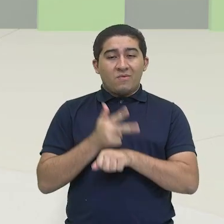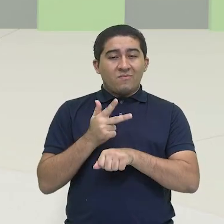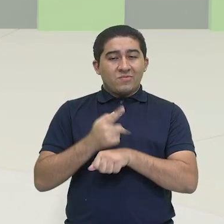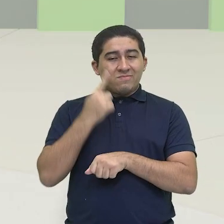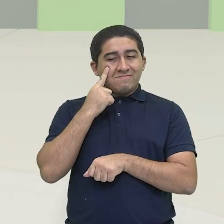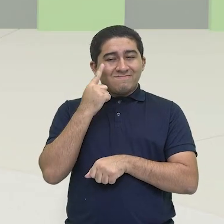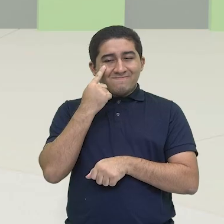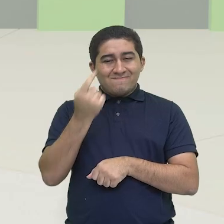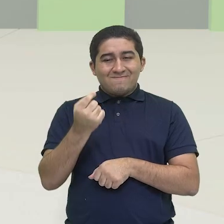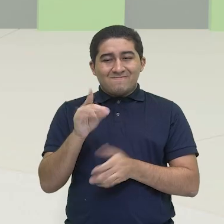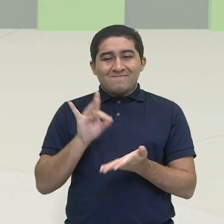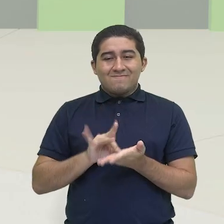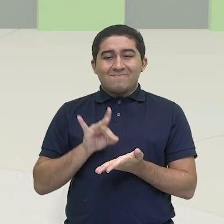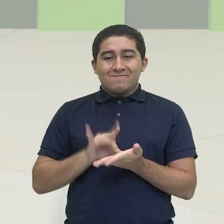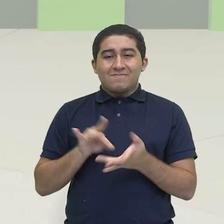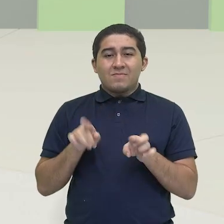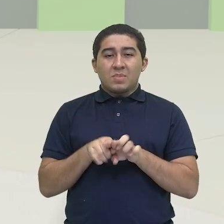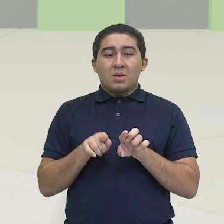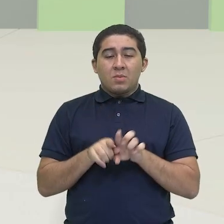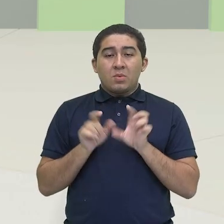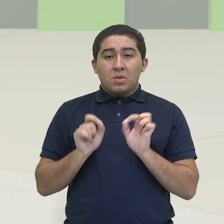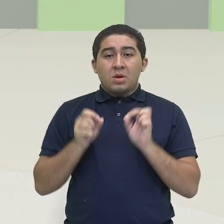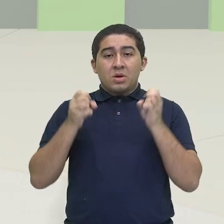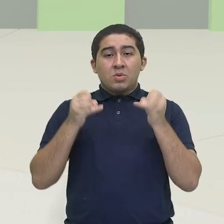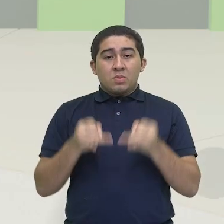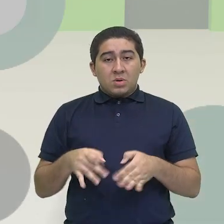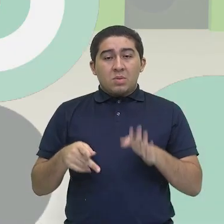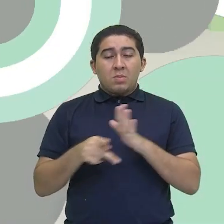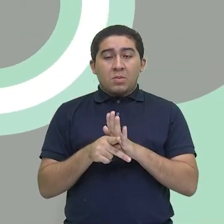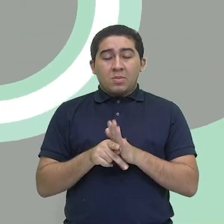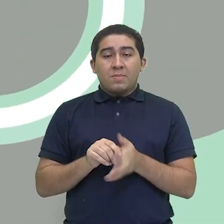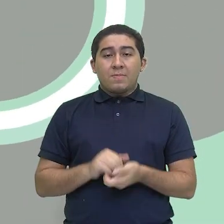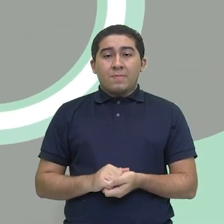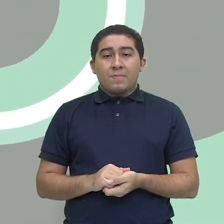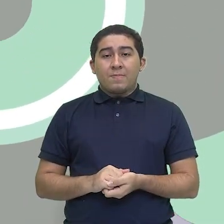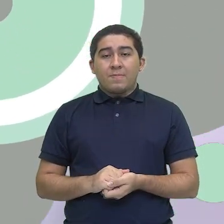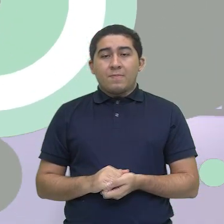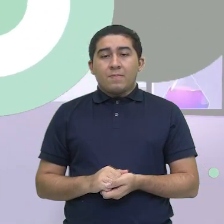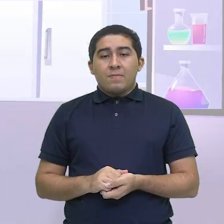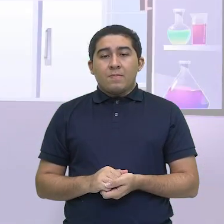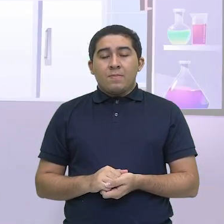vídeo bem interessante, essa reação.